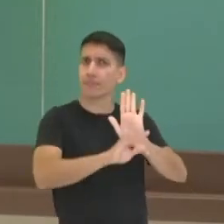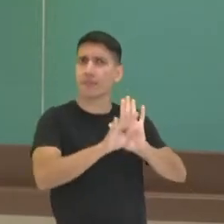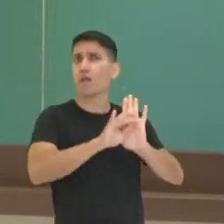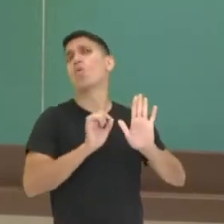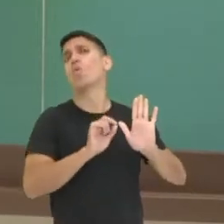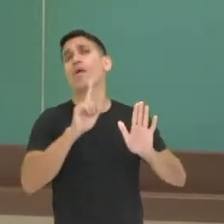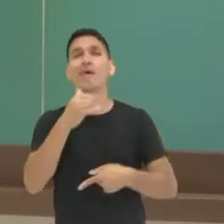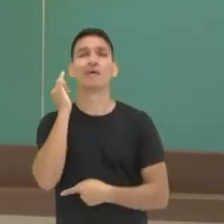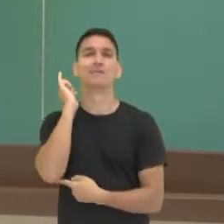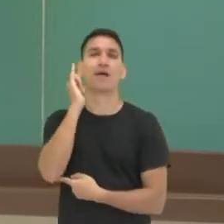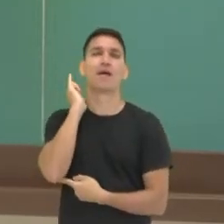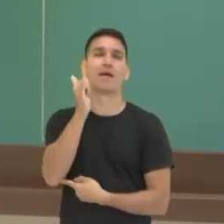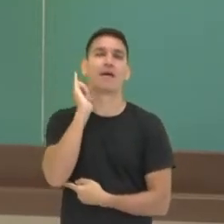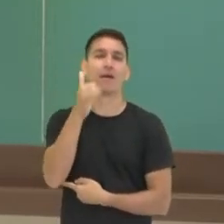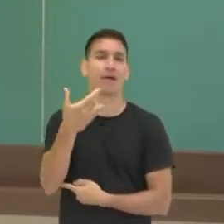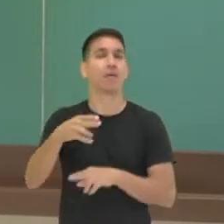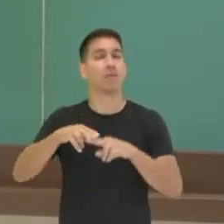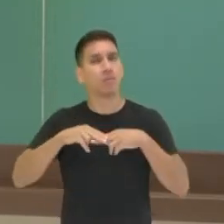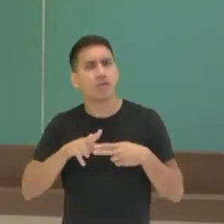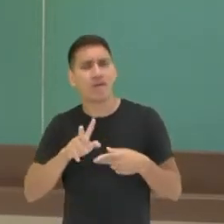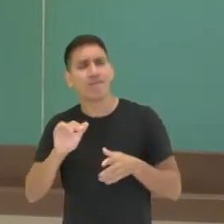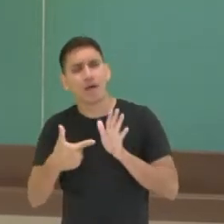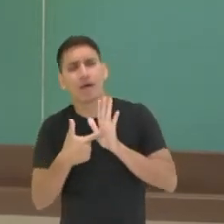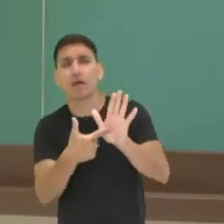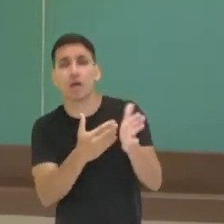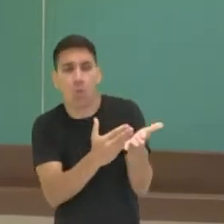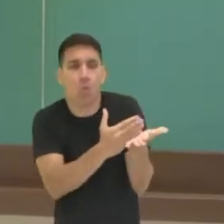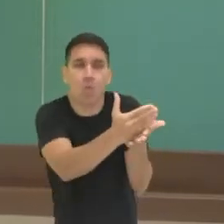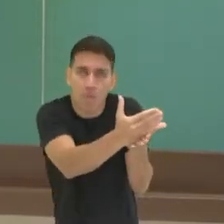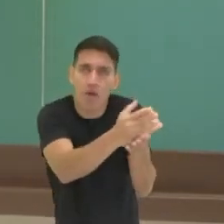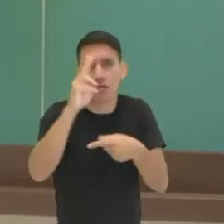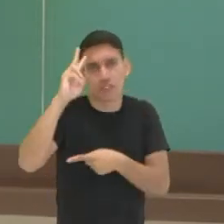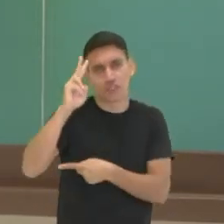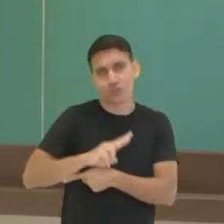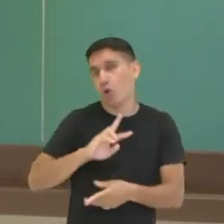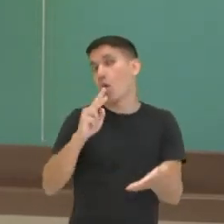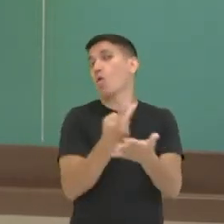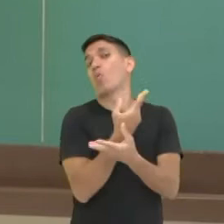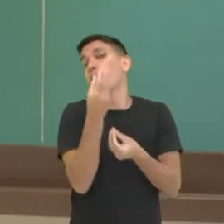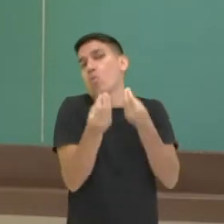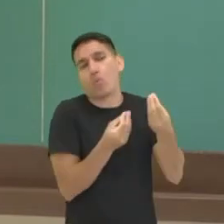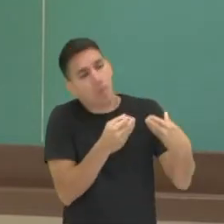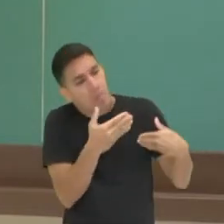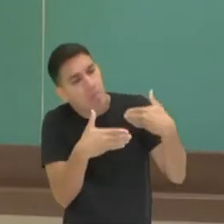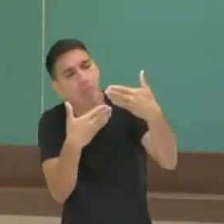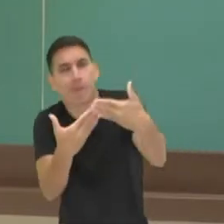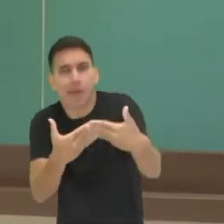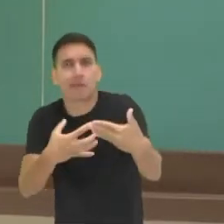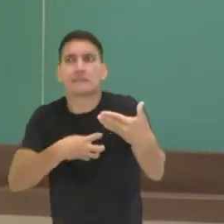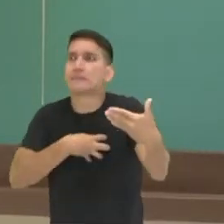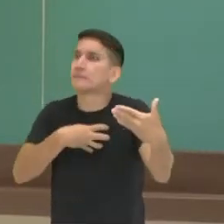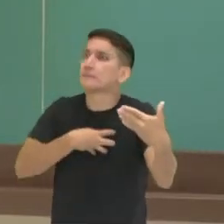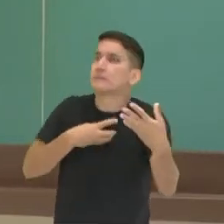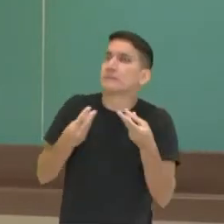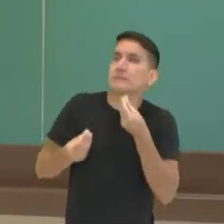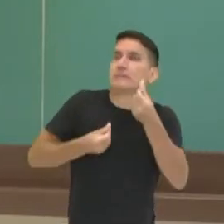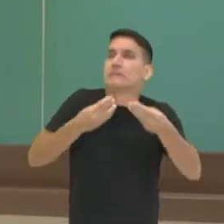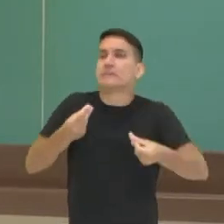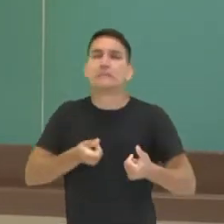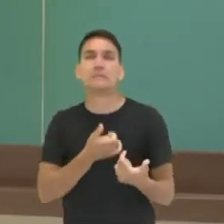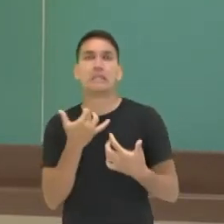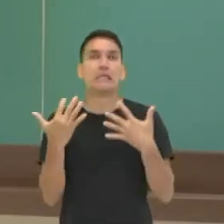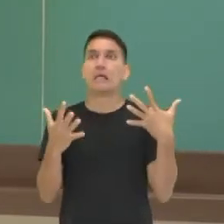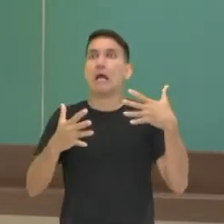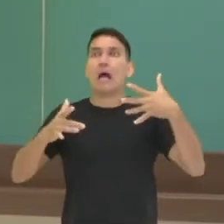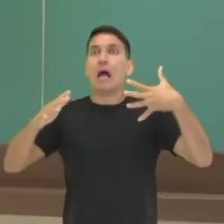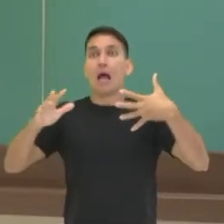a gente tem essa tendência a ter ali o início da história, né? De repente desencadeia-se um clímax, um ponto de maior tensão ou